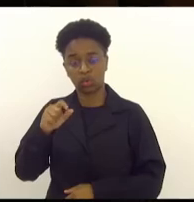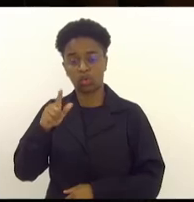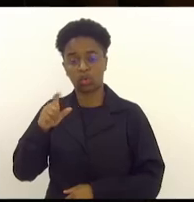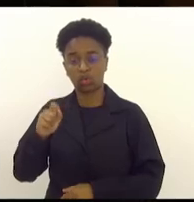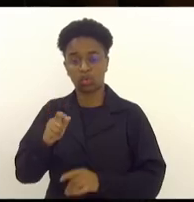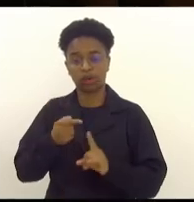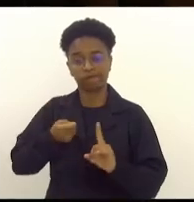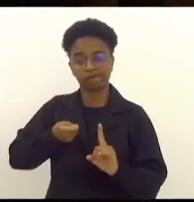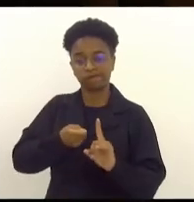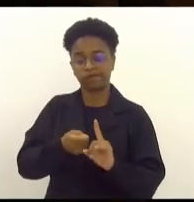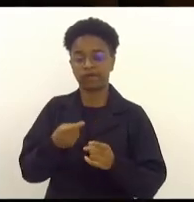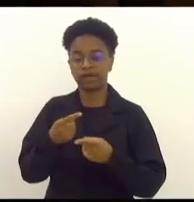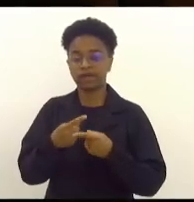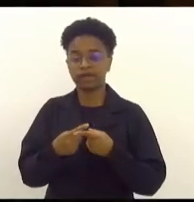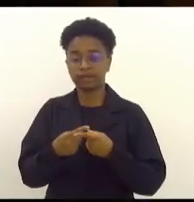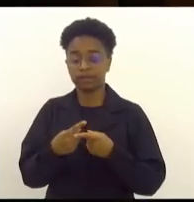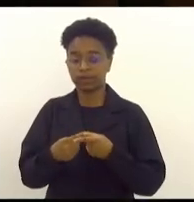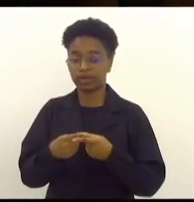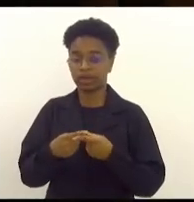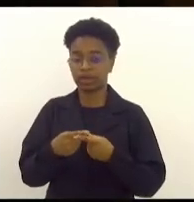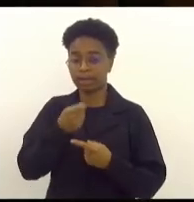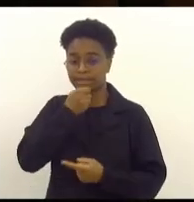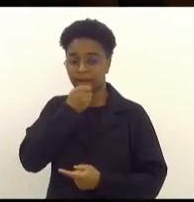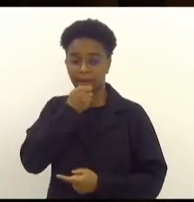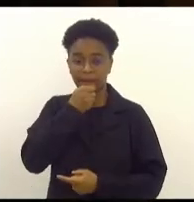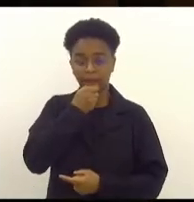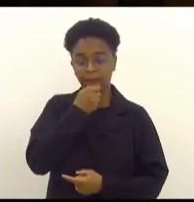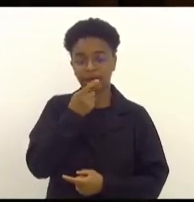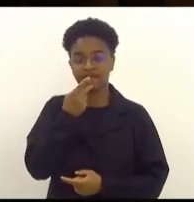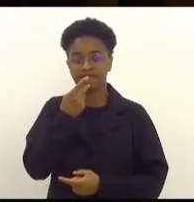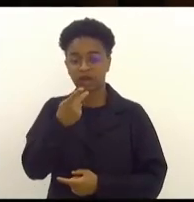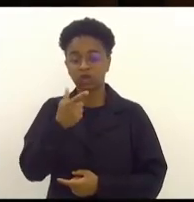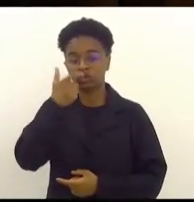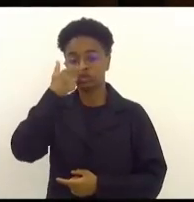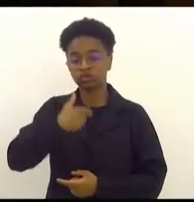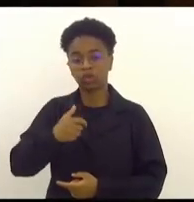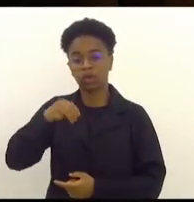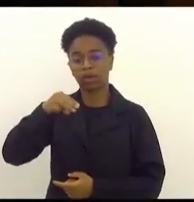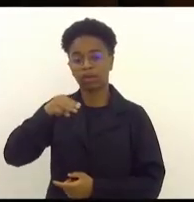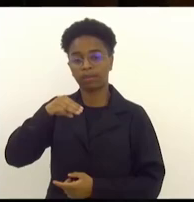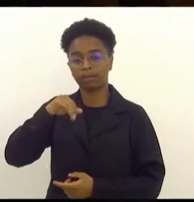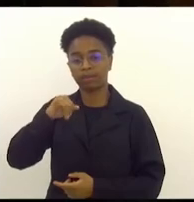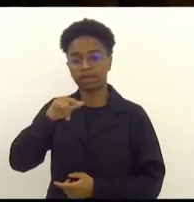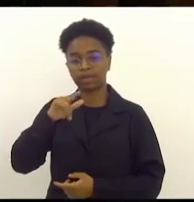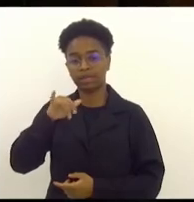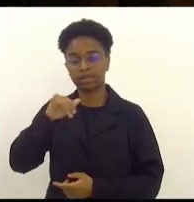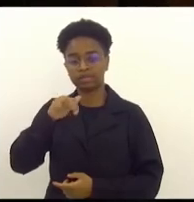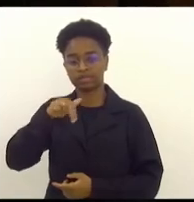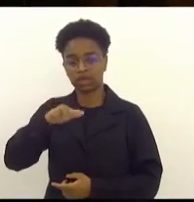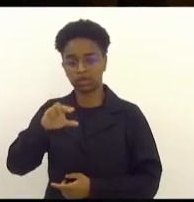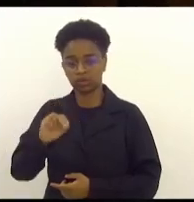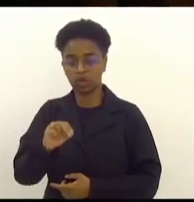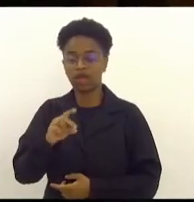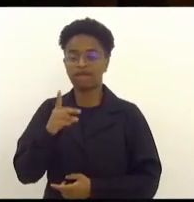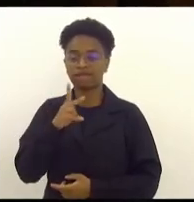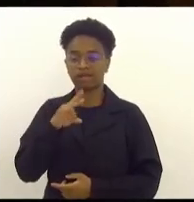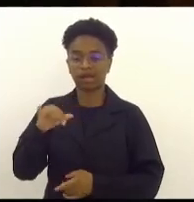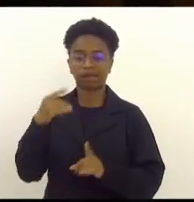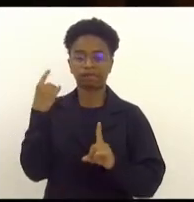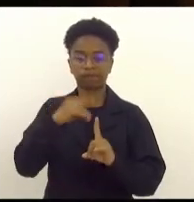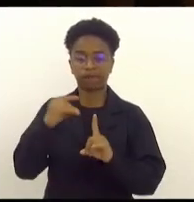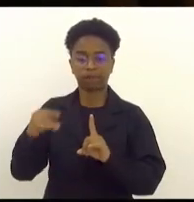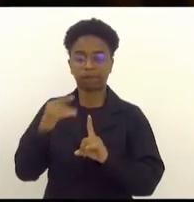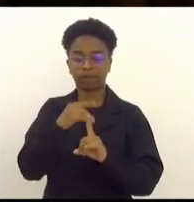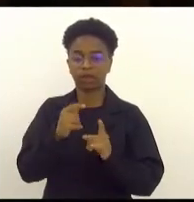que em áudio Deputado Alan se intitula miliciano e que arrebentar a cara